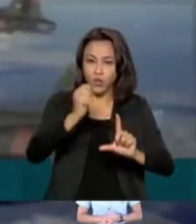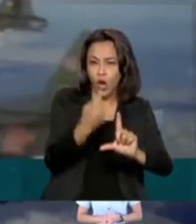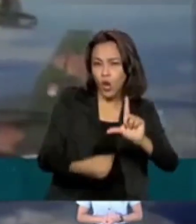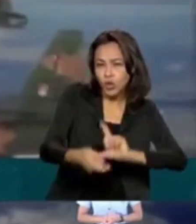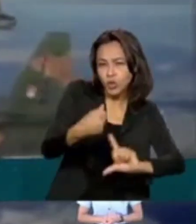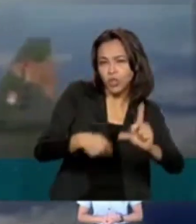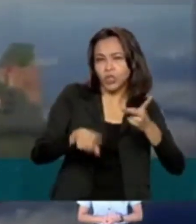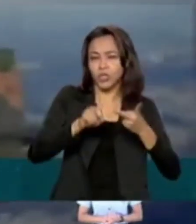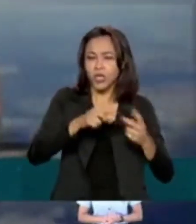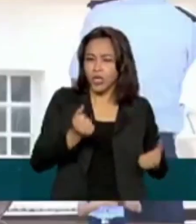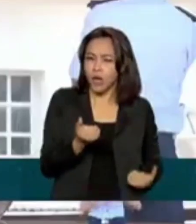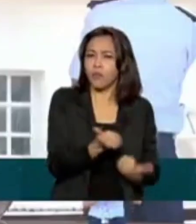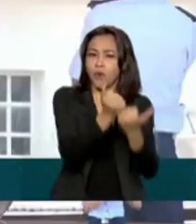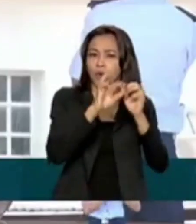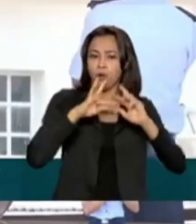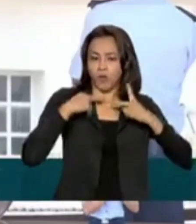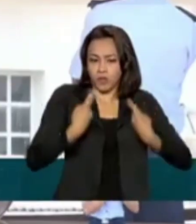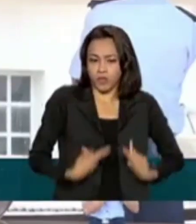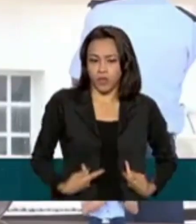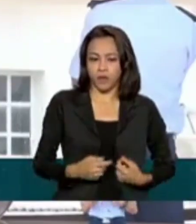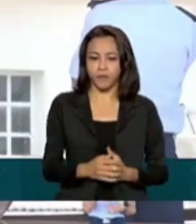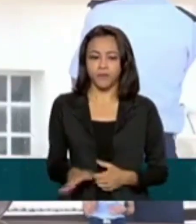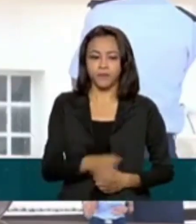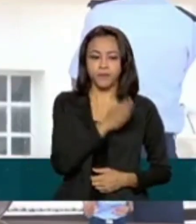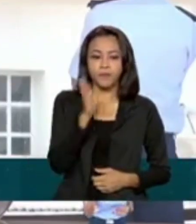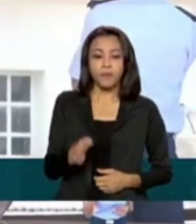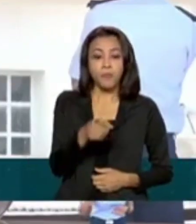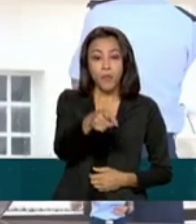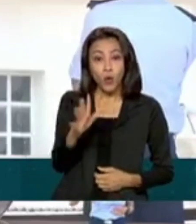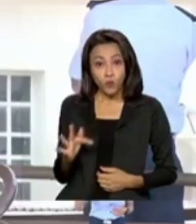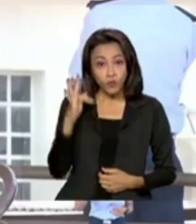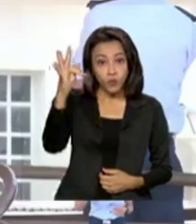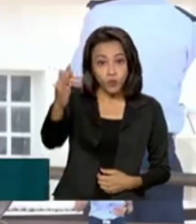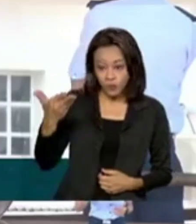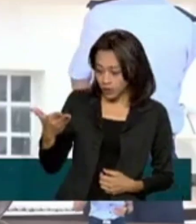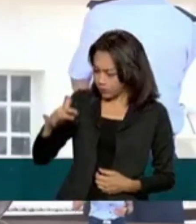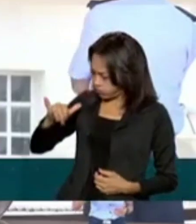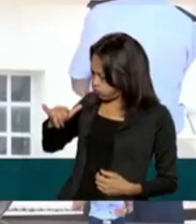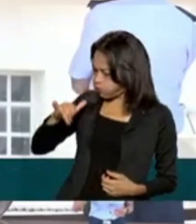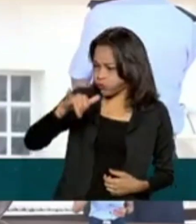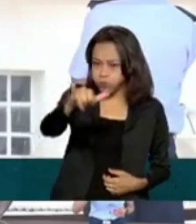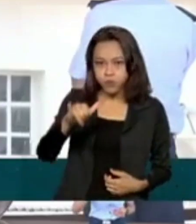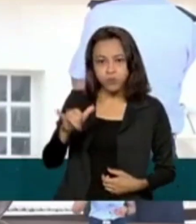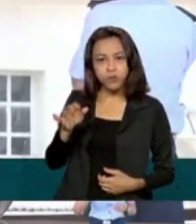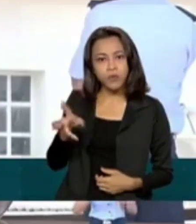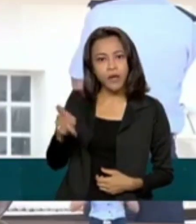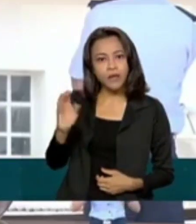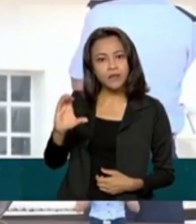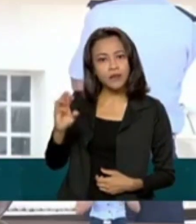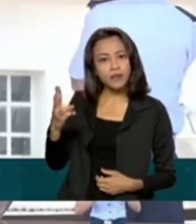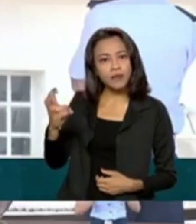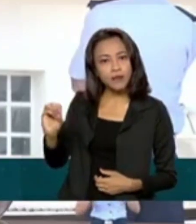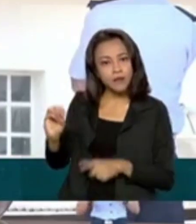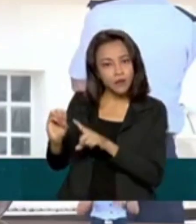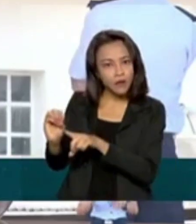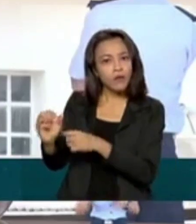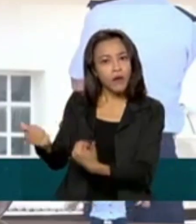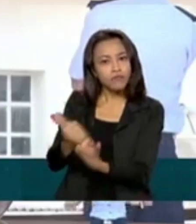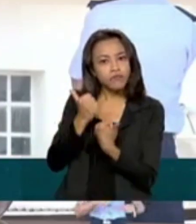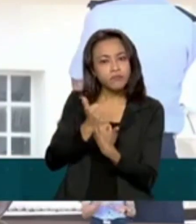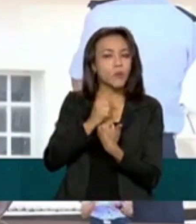e ajuda humanitária. O futuro KC-30 irá compartilhar com nossos demais meios da aviação de transporte